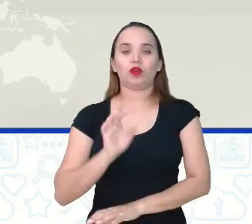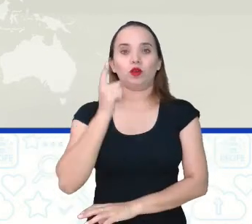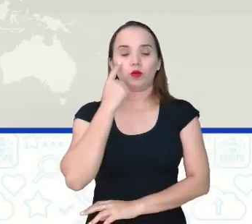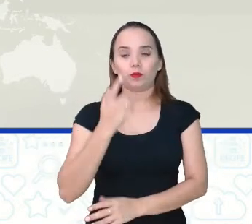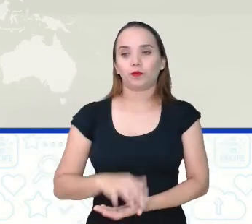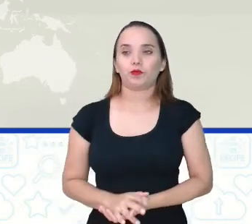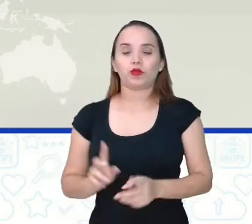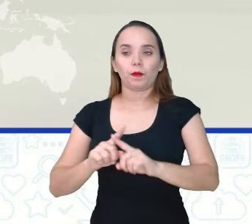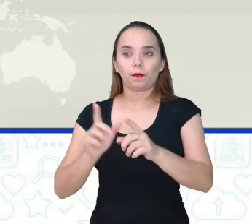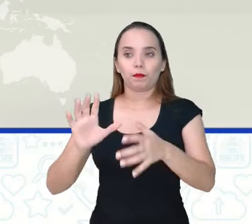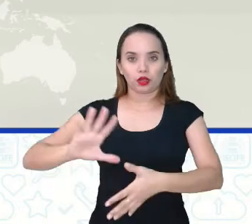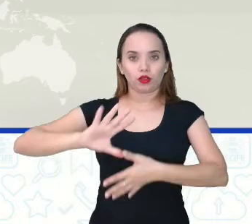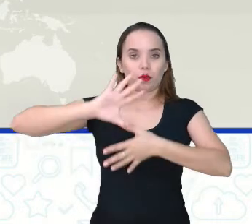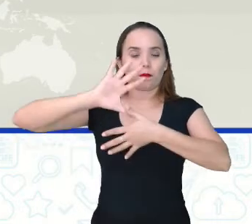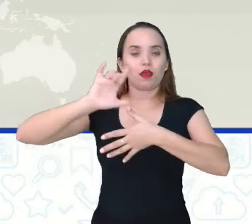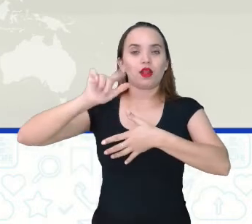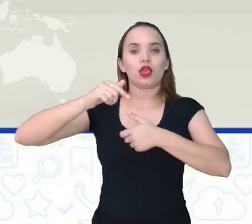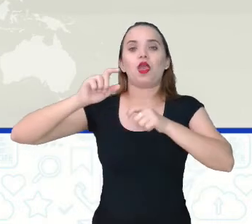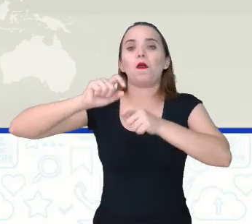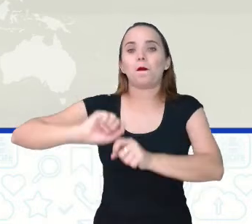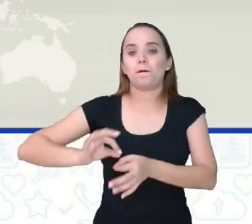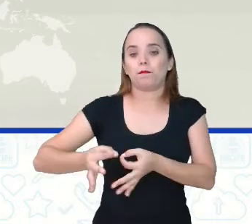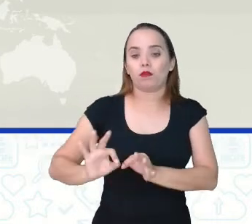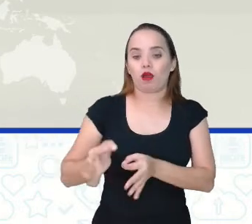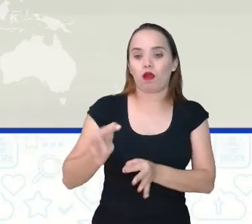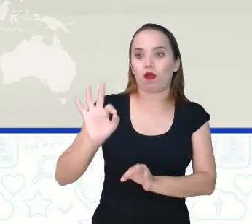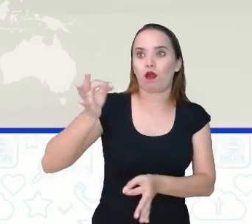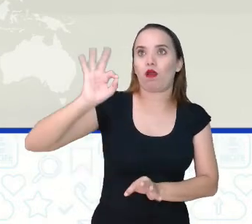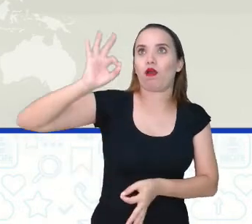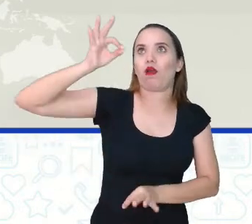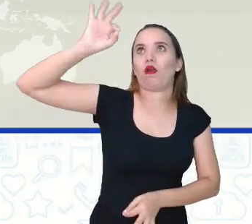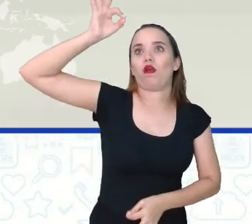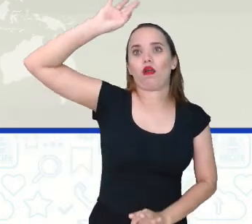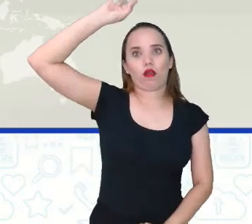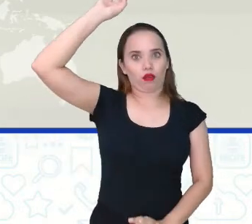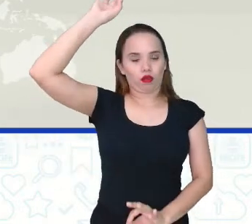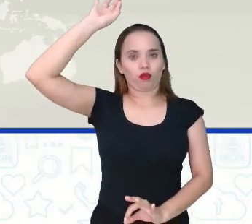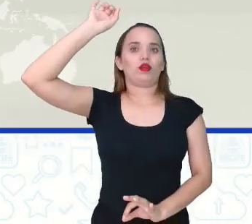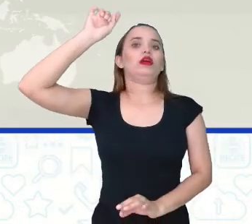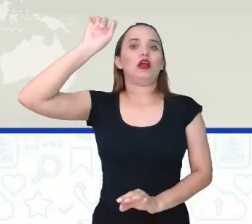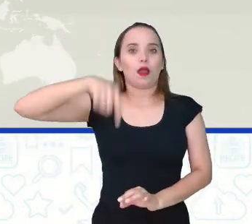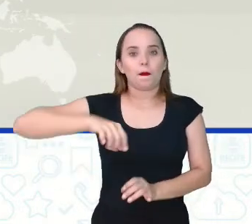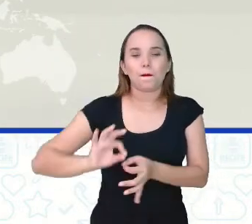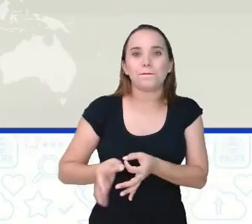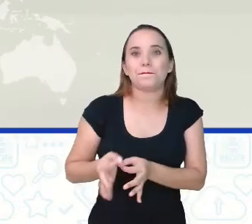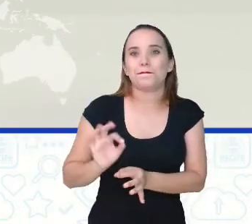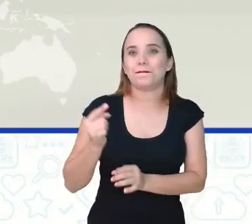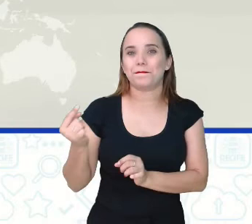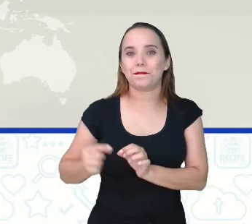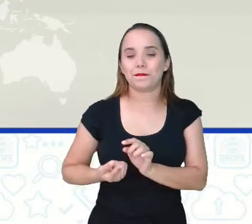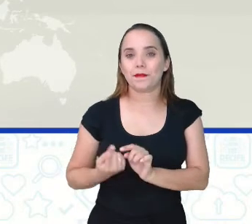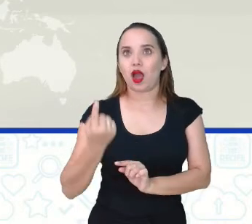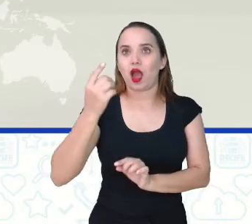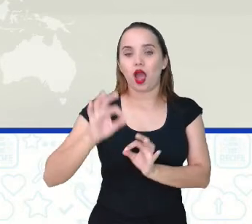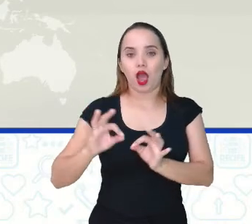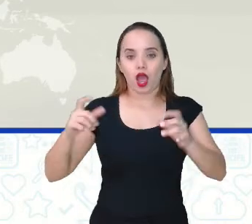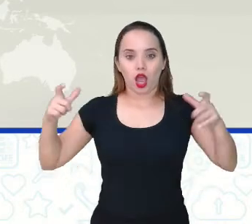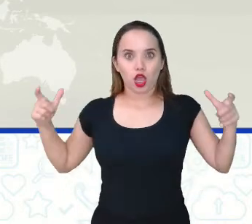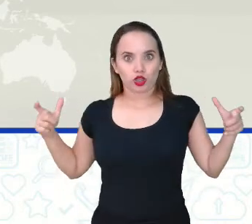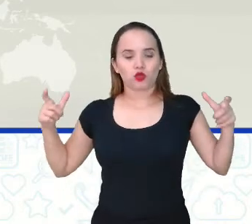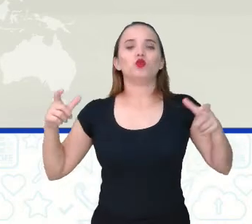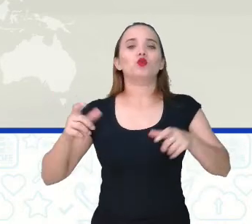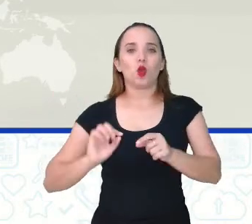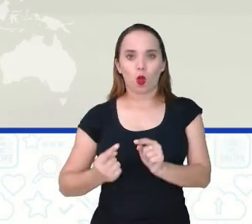é o continente com maior extensão latitudinal, ou seja, norte e sul, né? Com a segunda